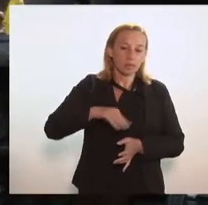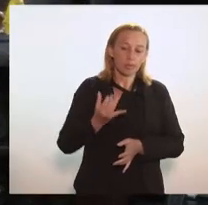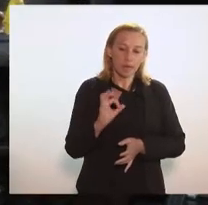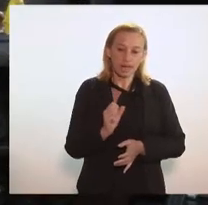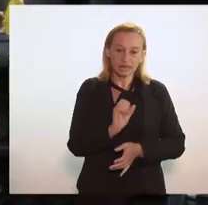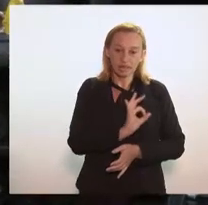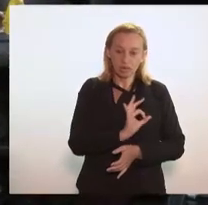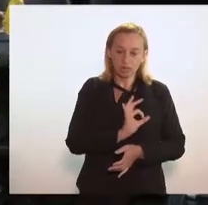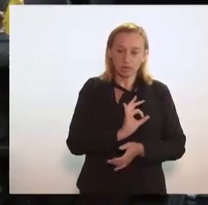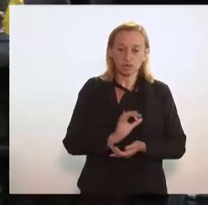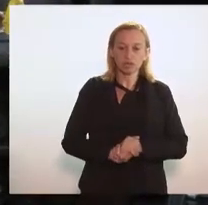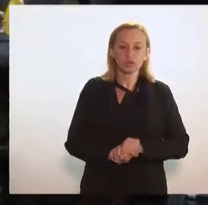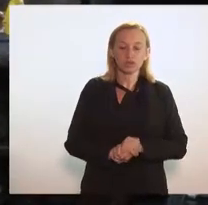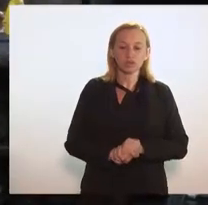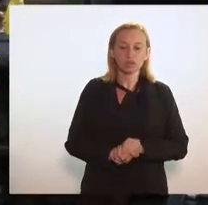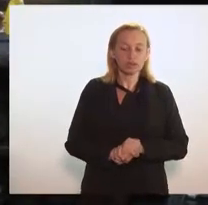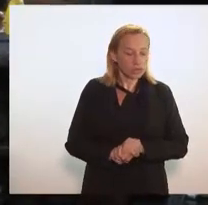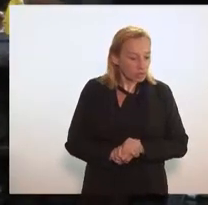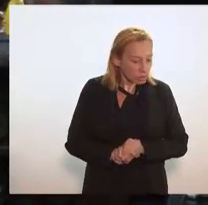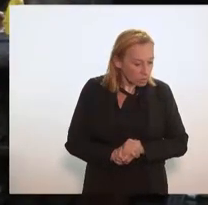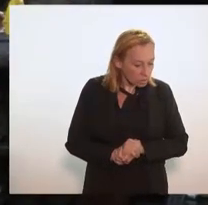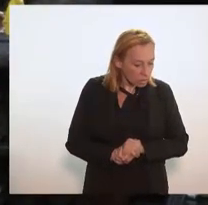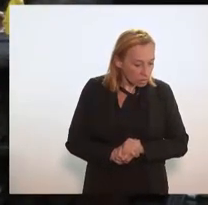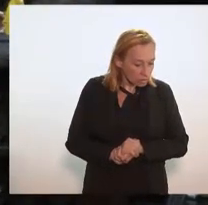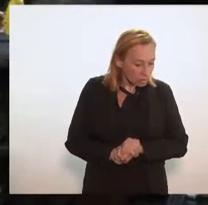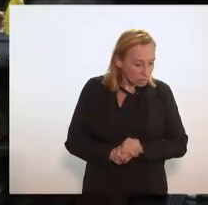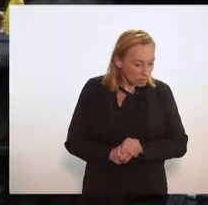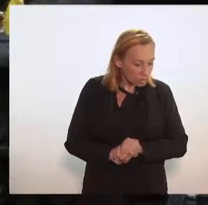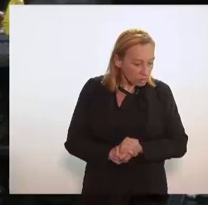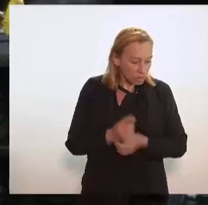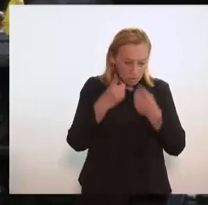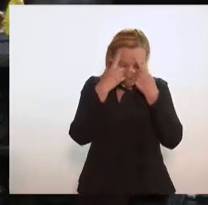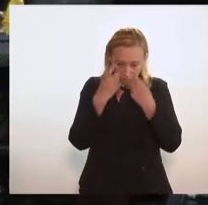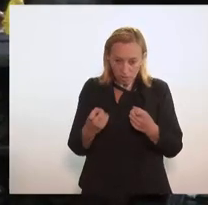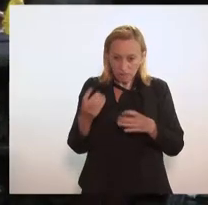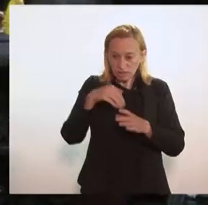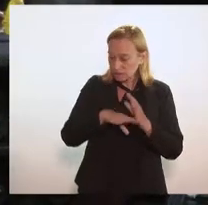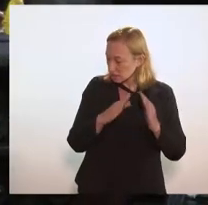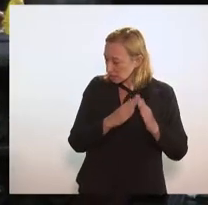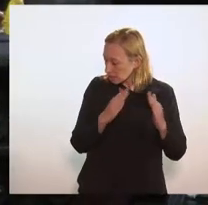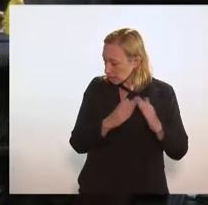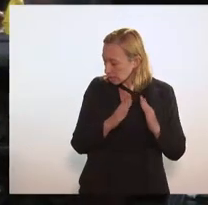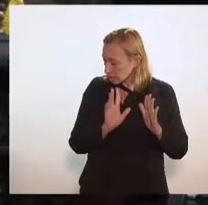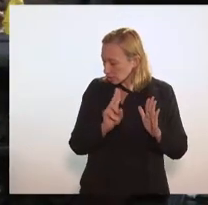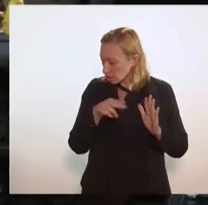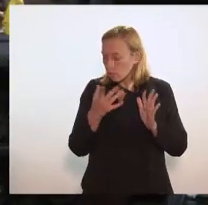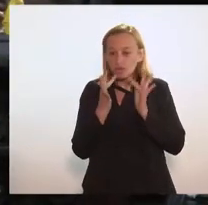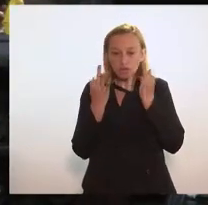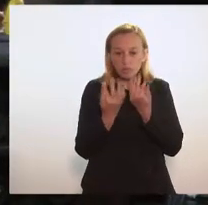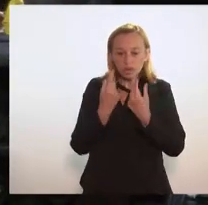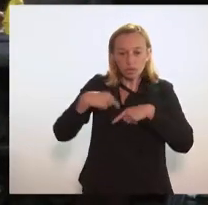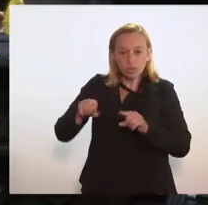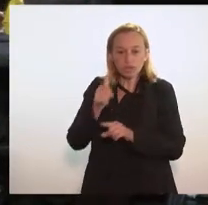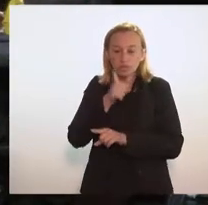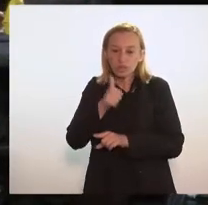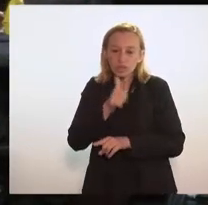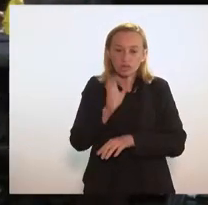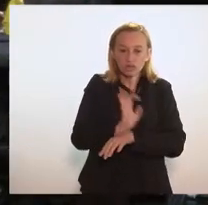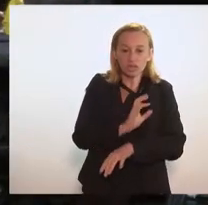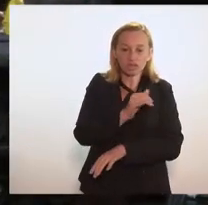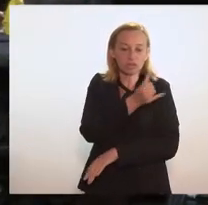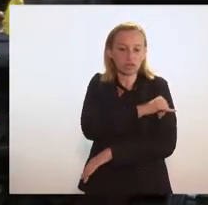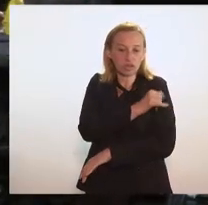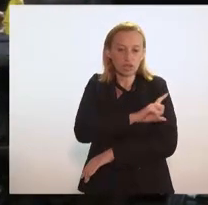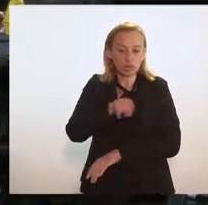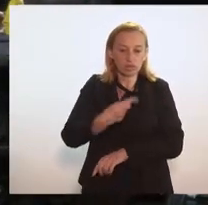estavam pituca responde sobre o monitoramento eletrônico do agressor por violência doméstica e familiar contra a mulher uma do Estado do Rio de Janeiro e dá outras